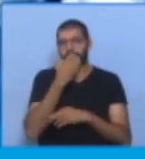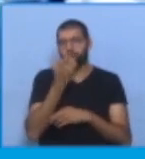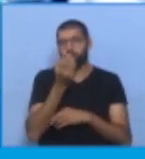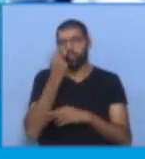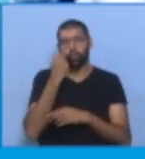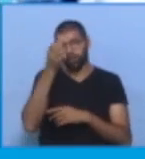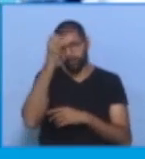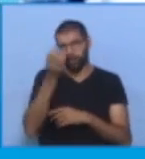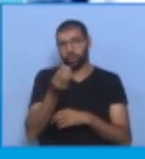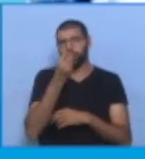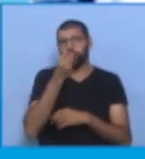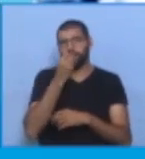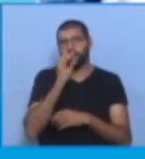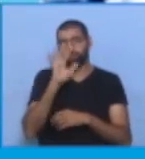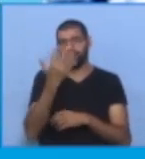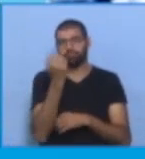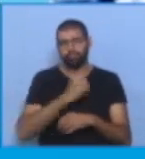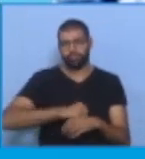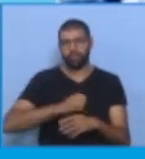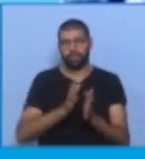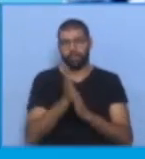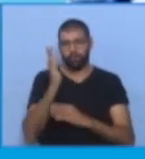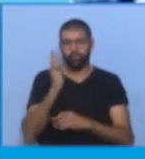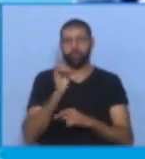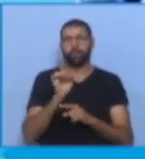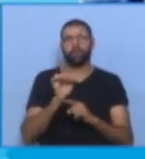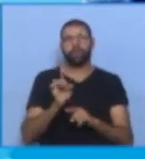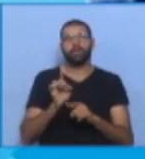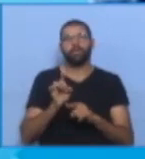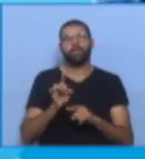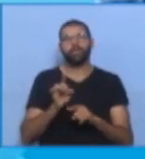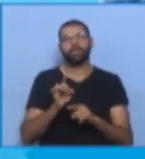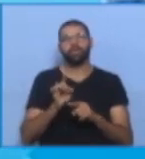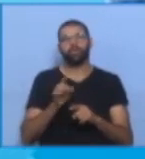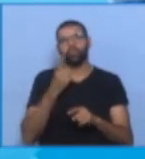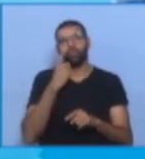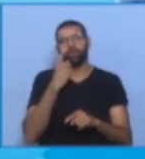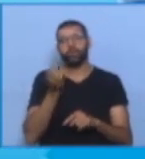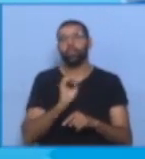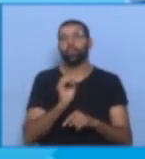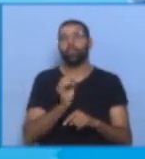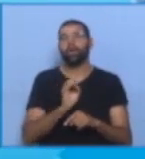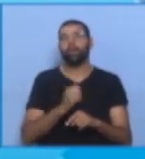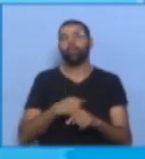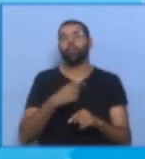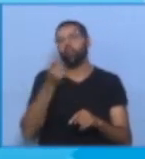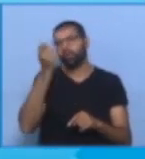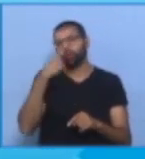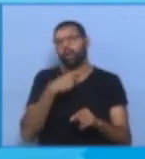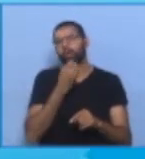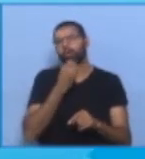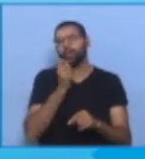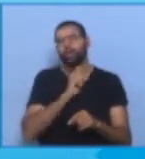do conhecimento, quando desobedeceram a Deus, eles ainda não tinham conhecimento. Como é que o narrador podia